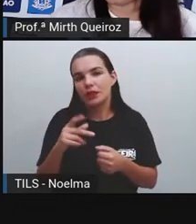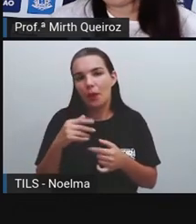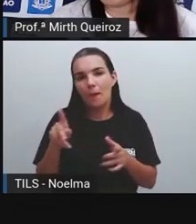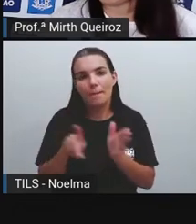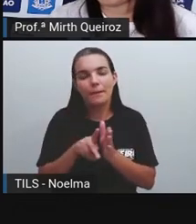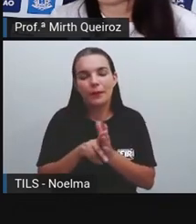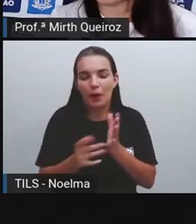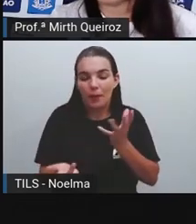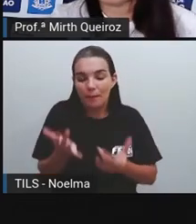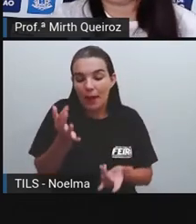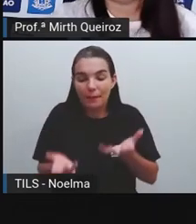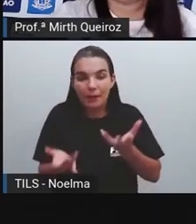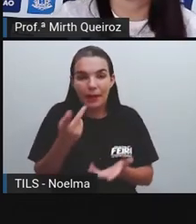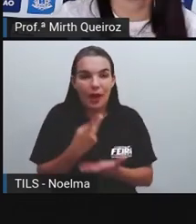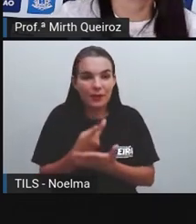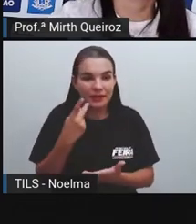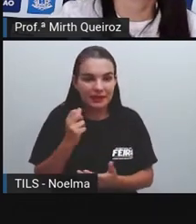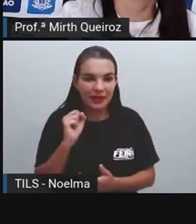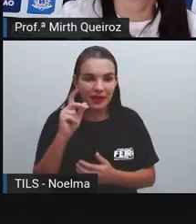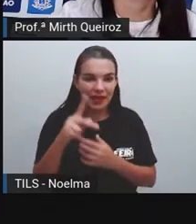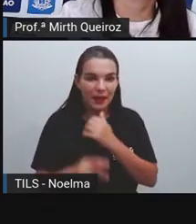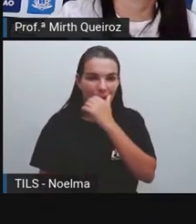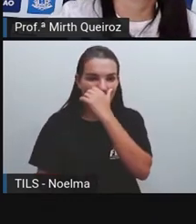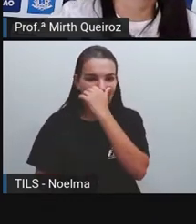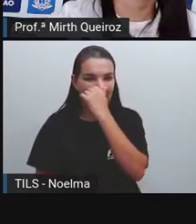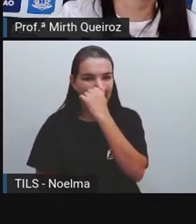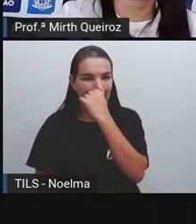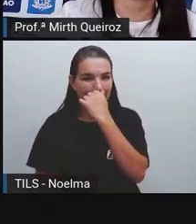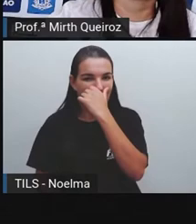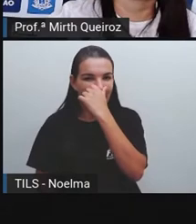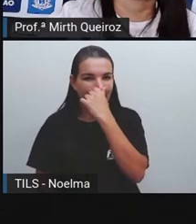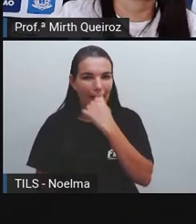o malabarismo acontecer, certo?